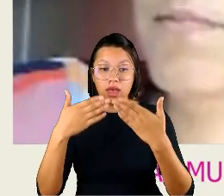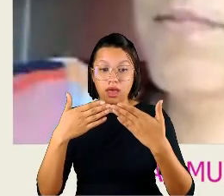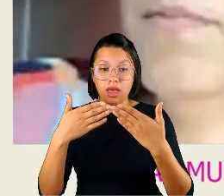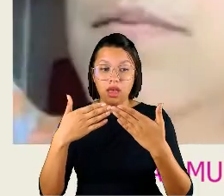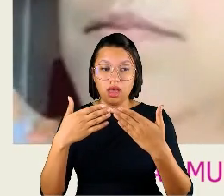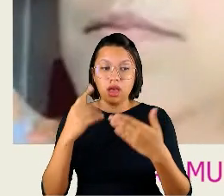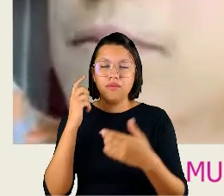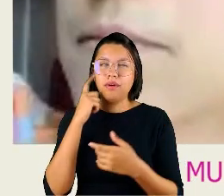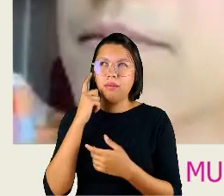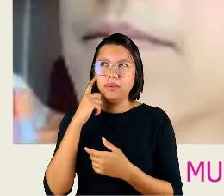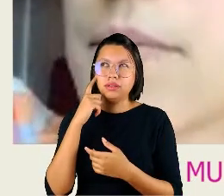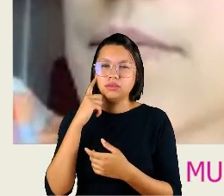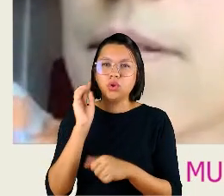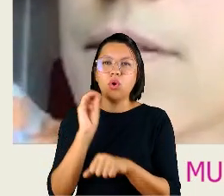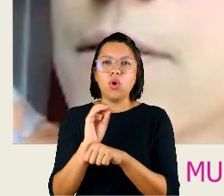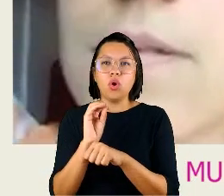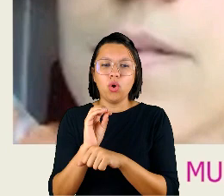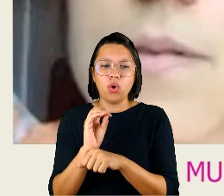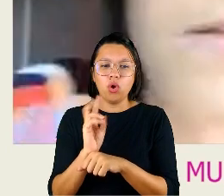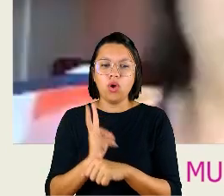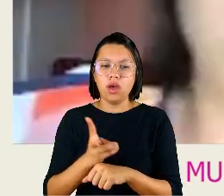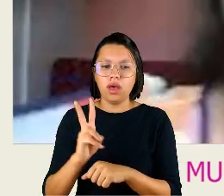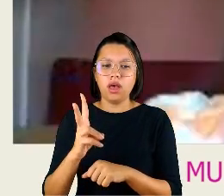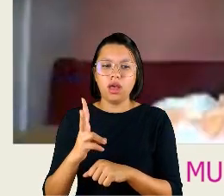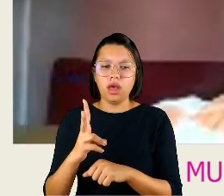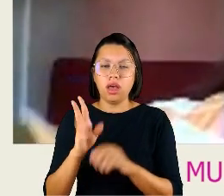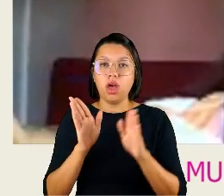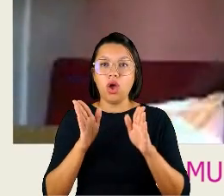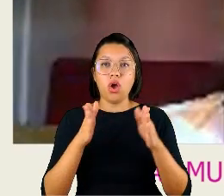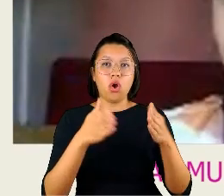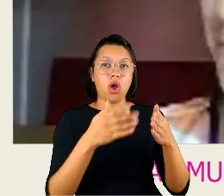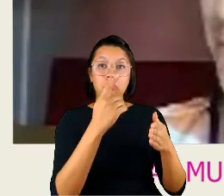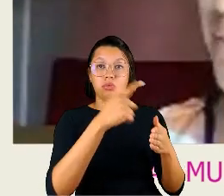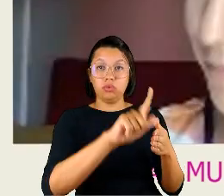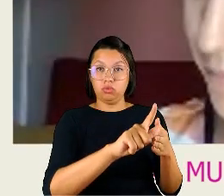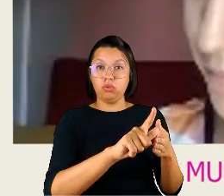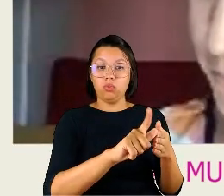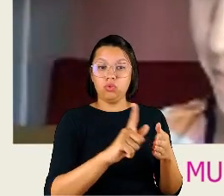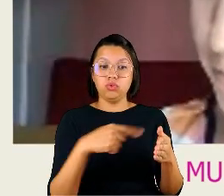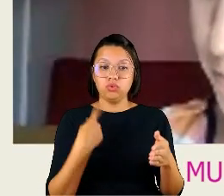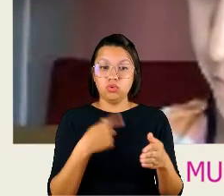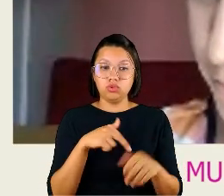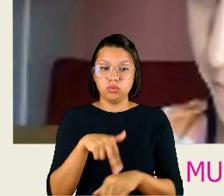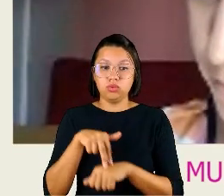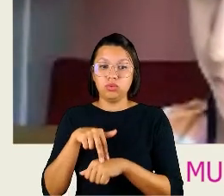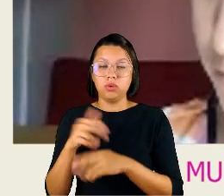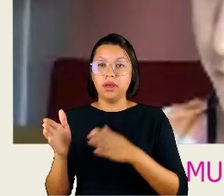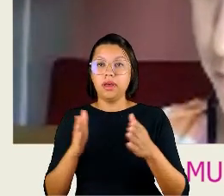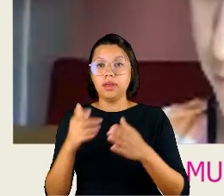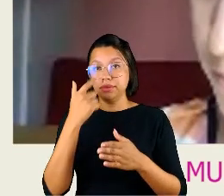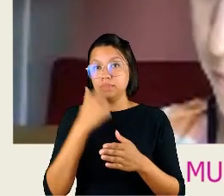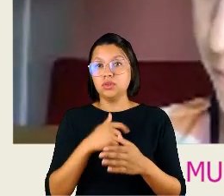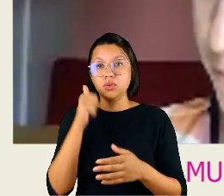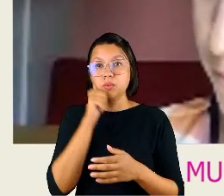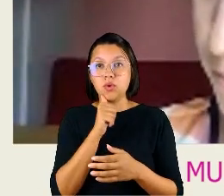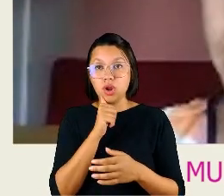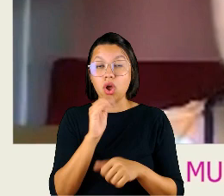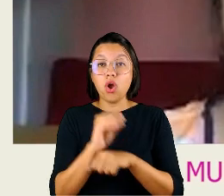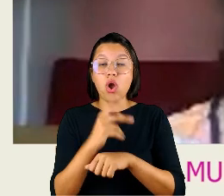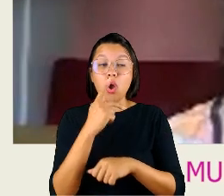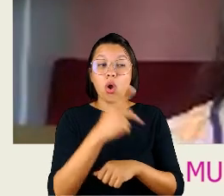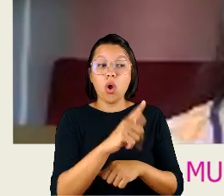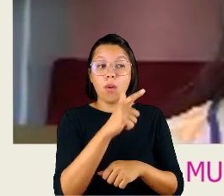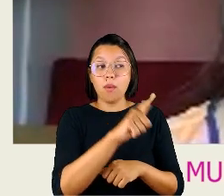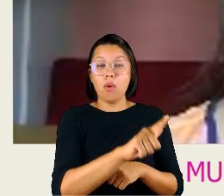fiquei me pensando que o cuidado, ele é sempre para os outros, né? Nós somos colocadas, enquanto mulheres, nesse lugar de cuidado para os outros,